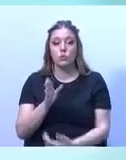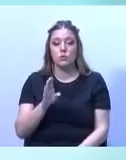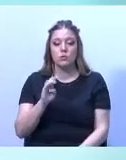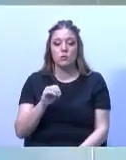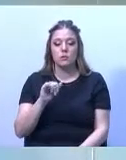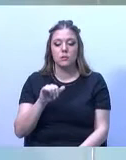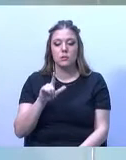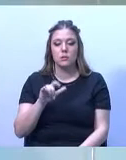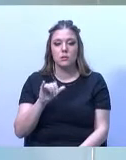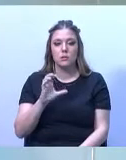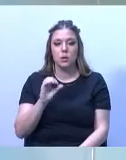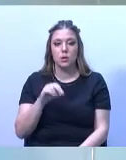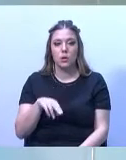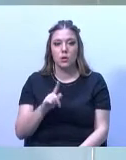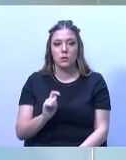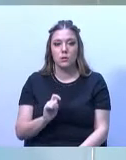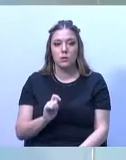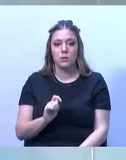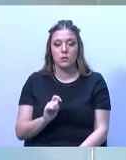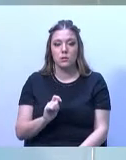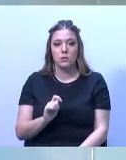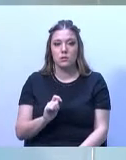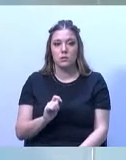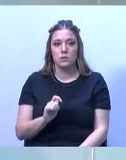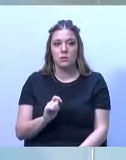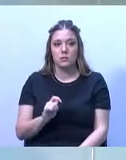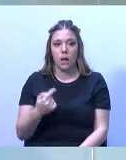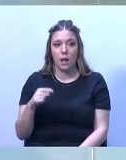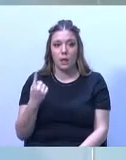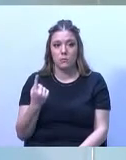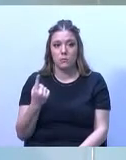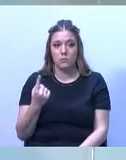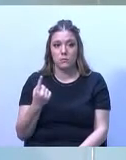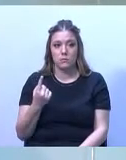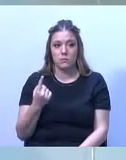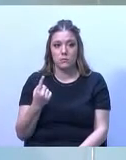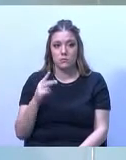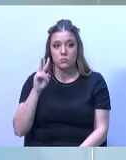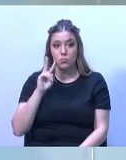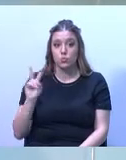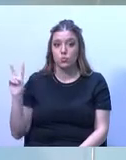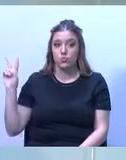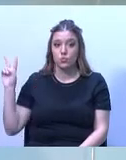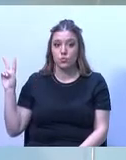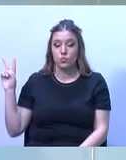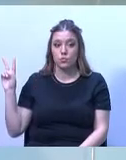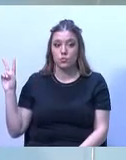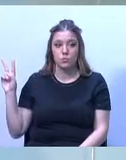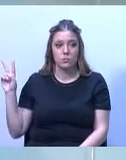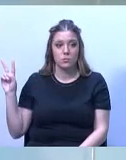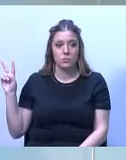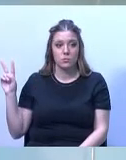silicone. Fazer um silicone. Olha, eu tenho aqui portanto é oportuno mostrar à Dona